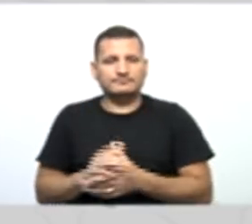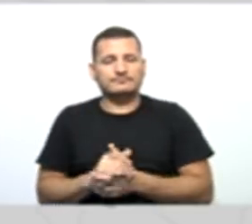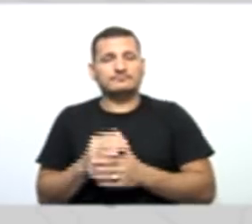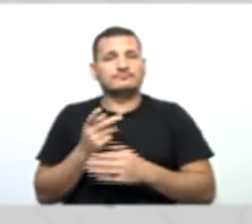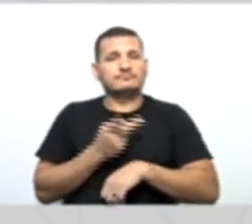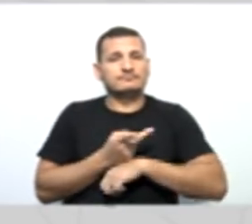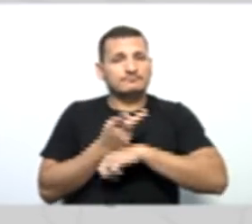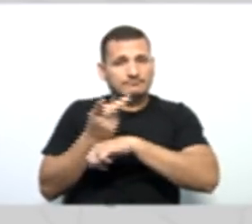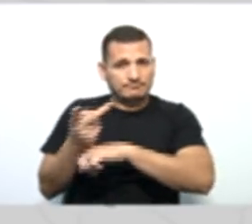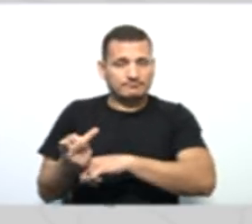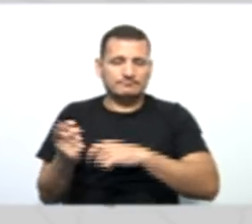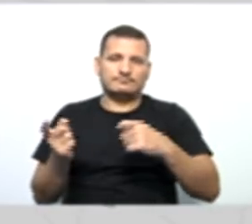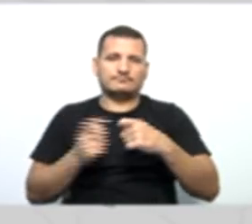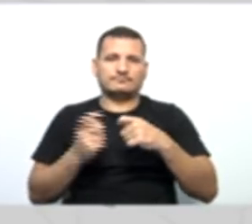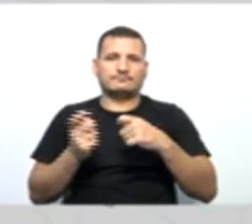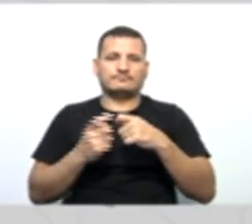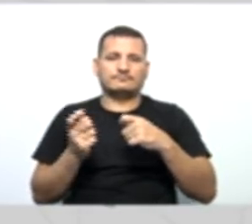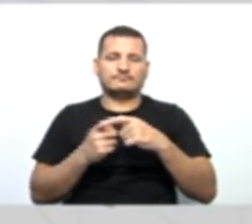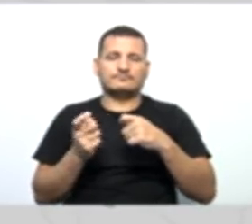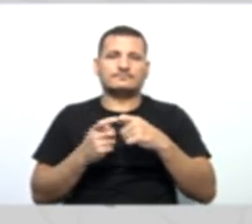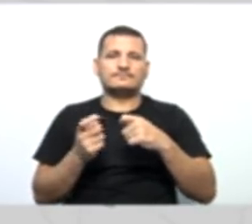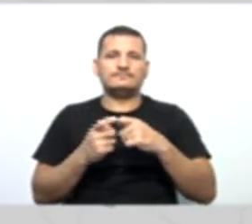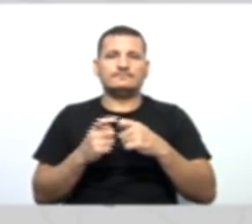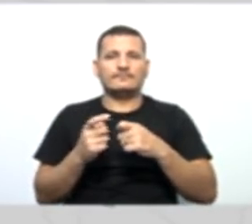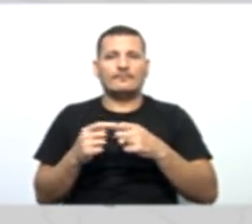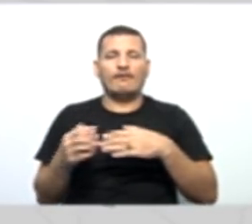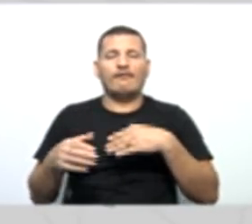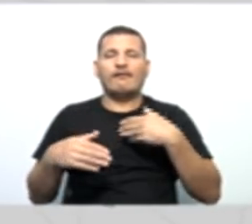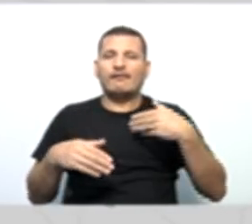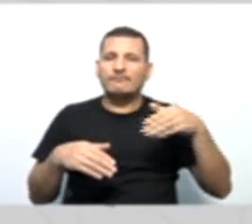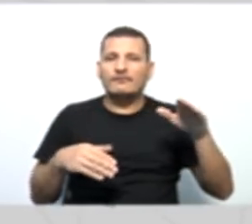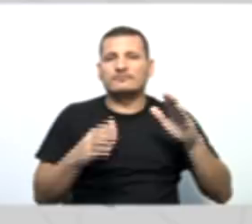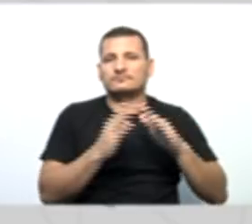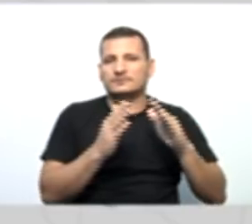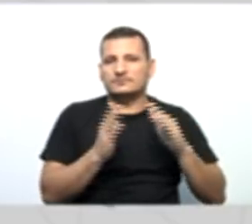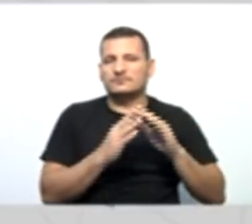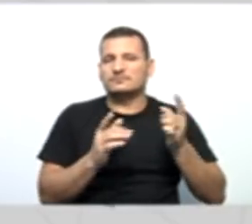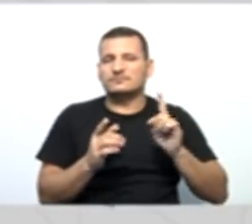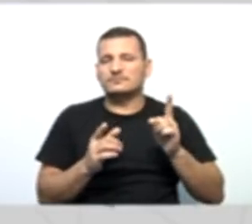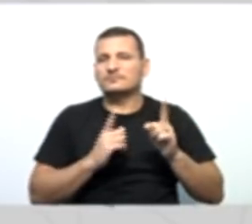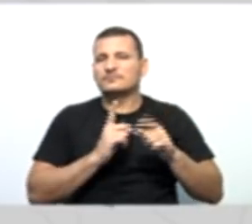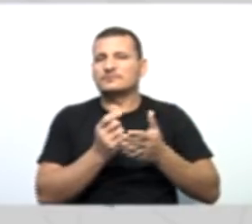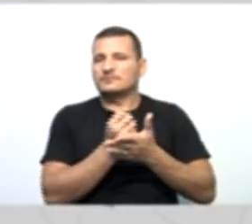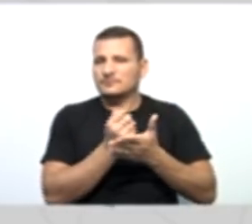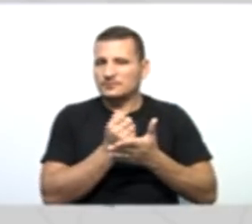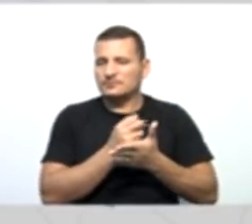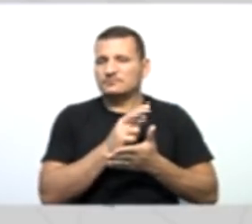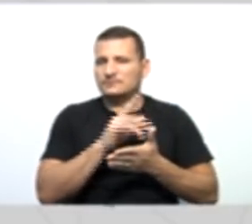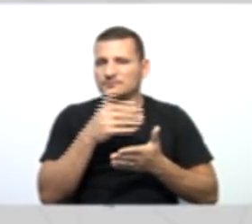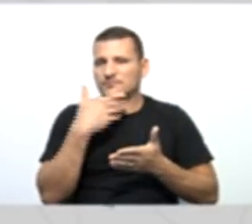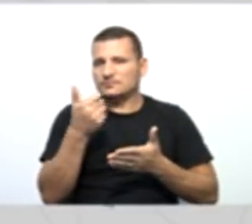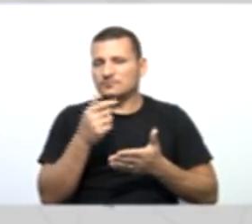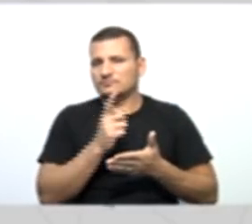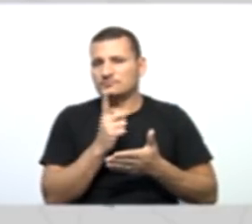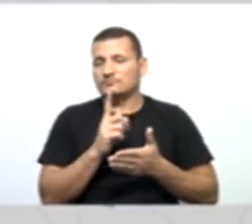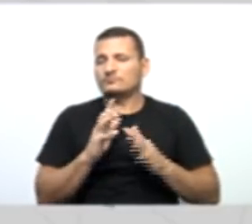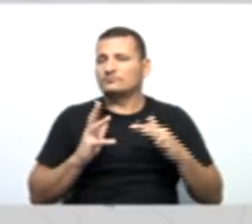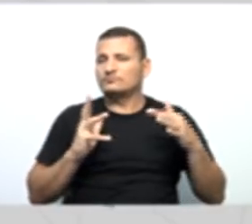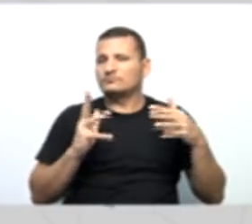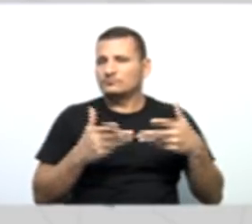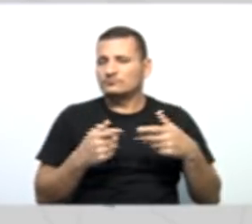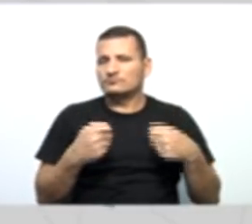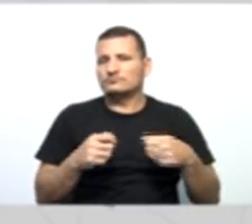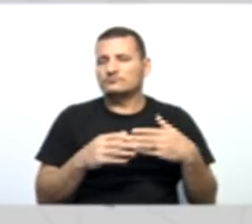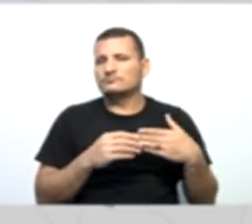procurar assistência médica. Nada de levar para casa, nada de dizer que tem um remédio que vai passar, não. Tudo nós precisamos levar